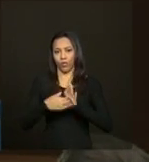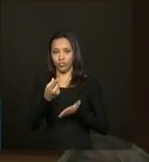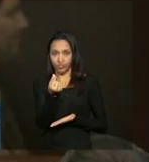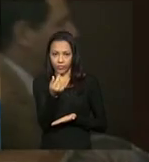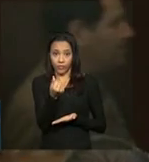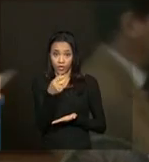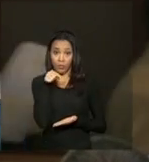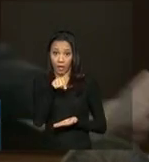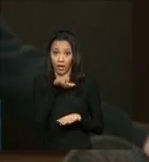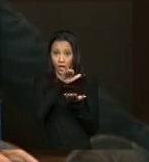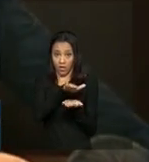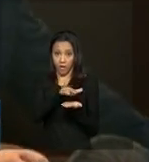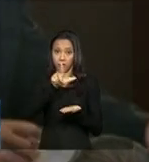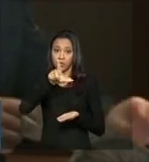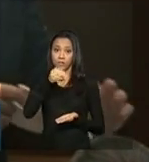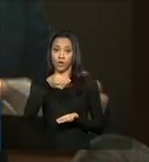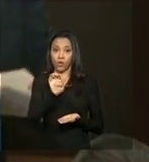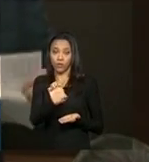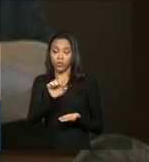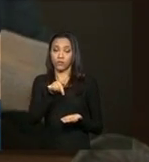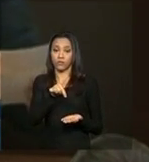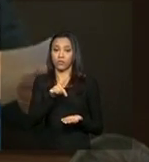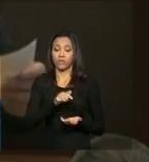para o referido lote.